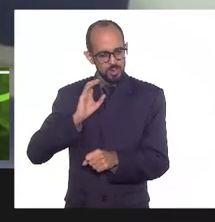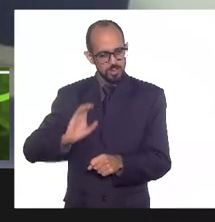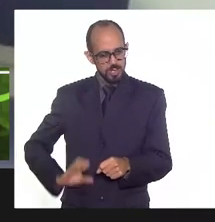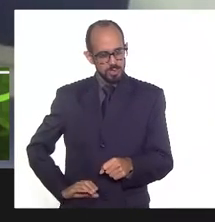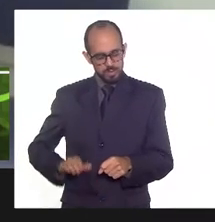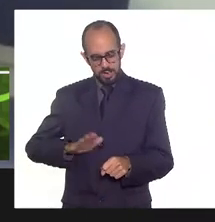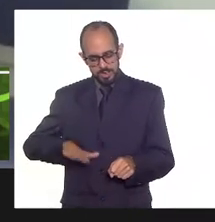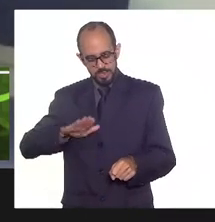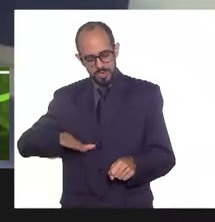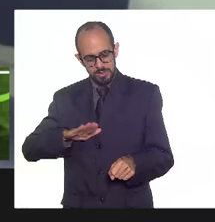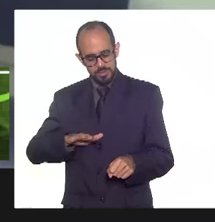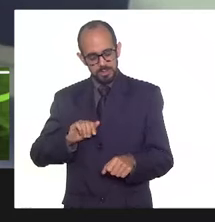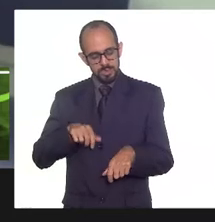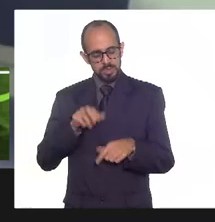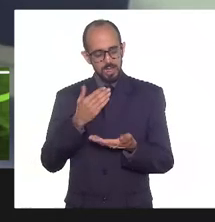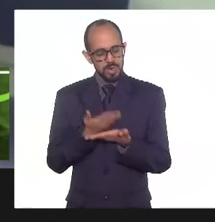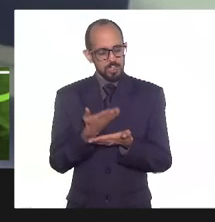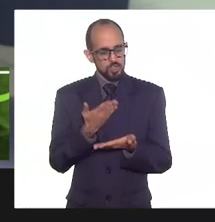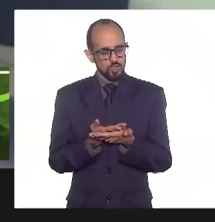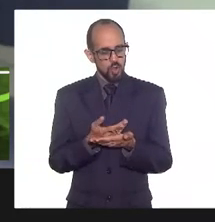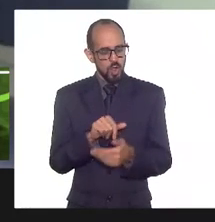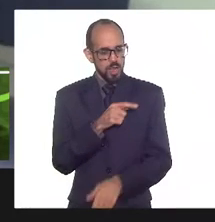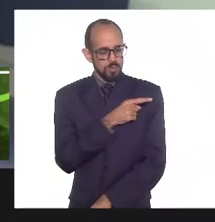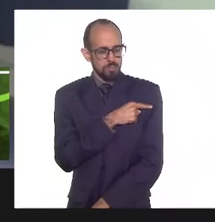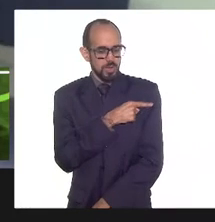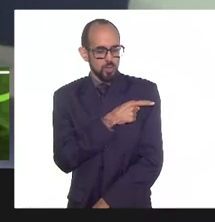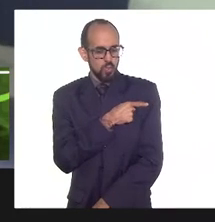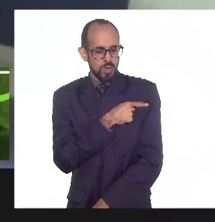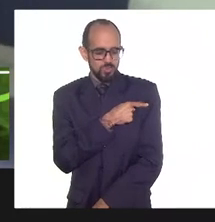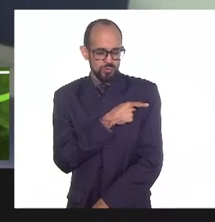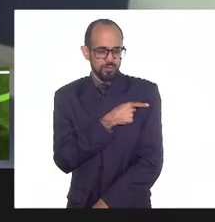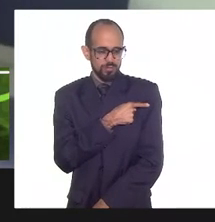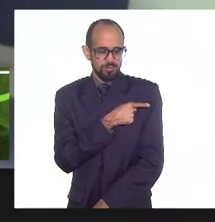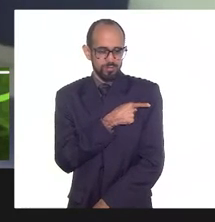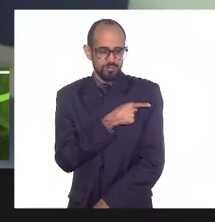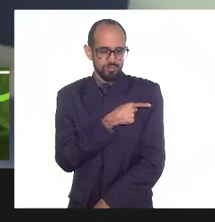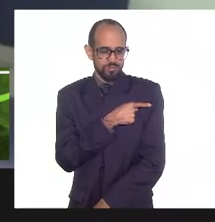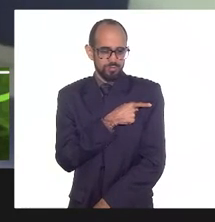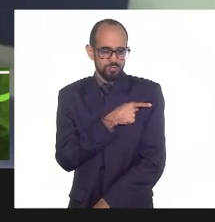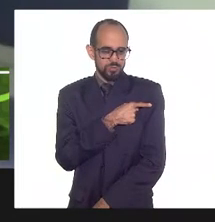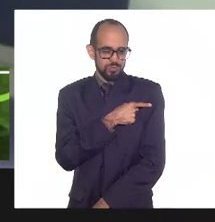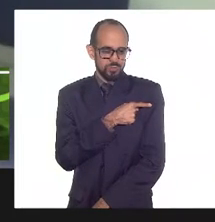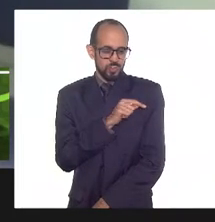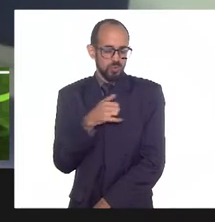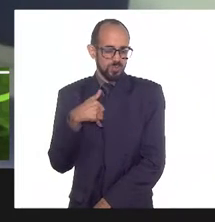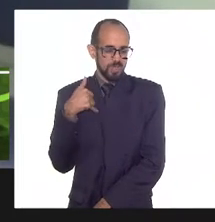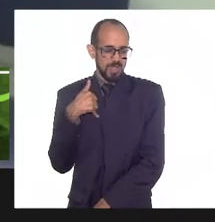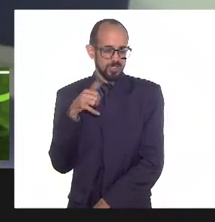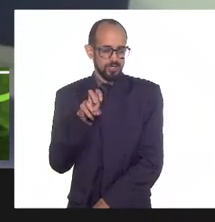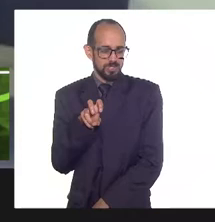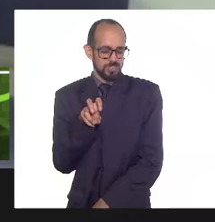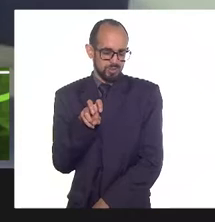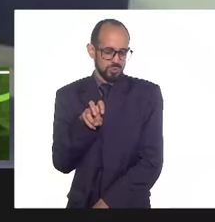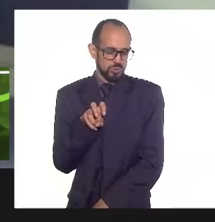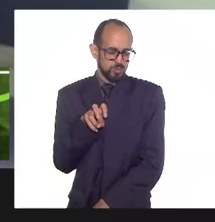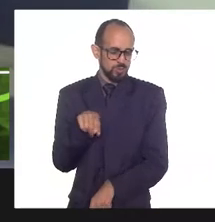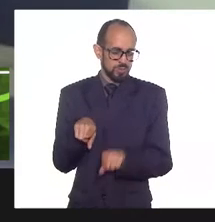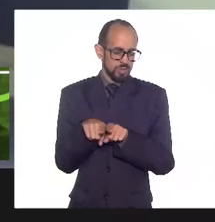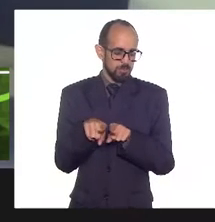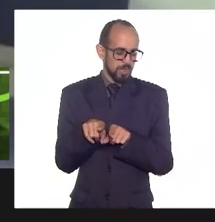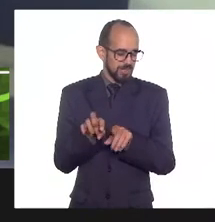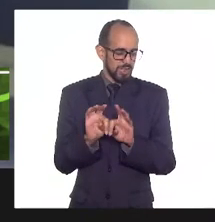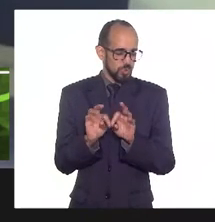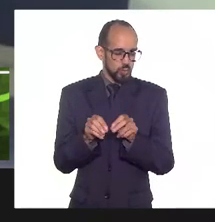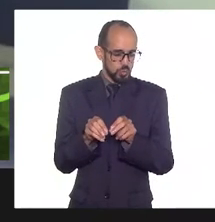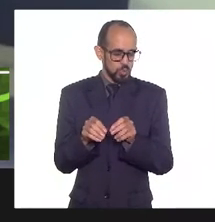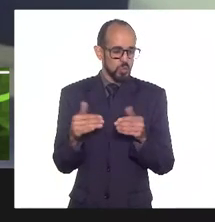criança que está lá no banco da escola no primeiro ano de escolaridade com 4 com 5 anos na creche tem tudo a ver né